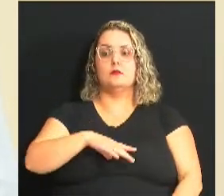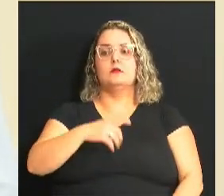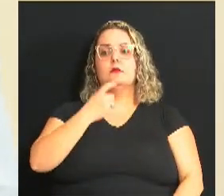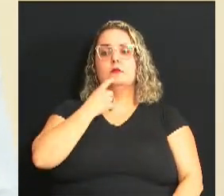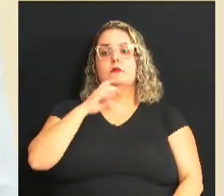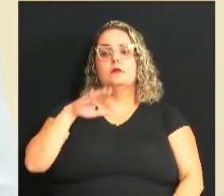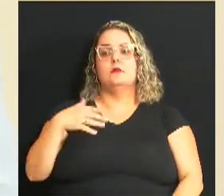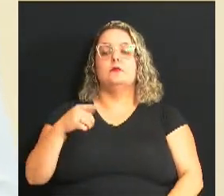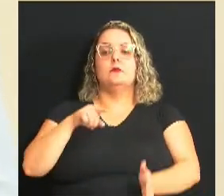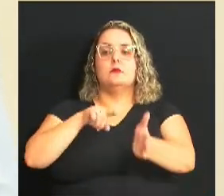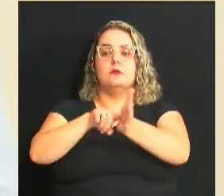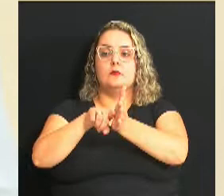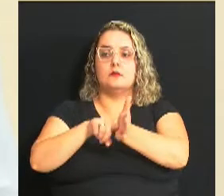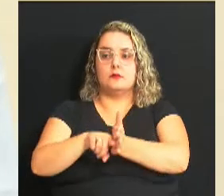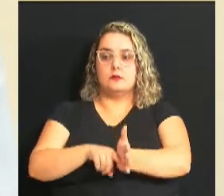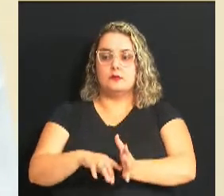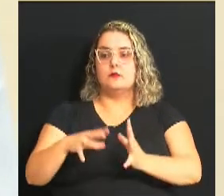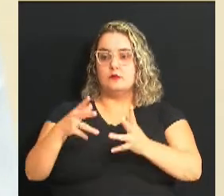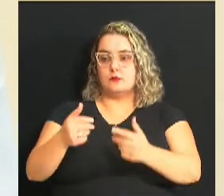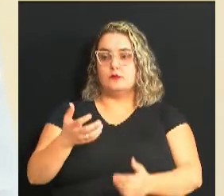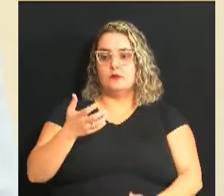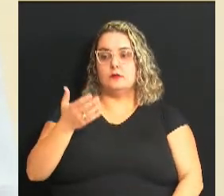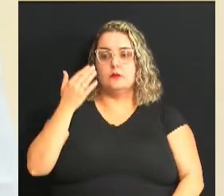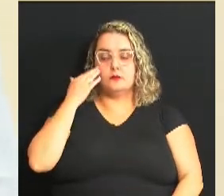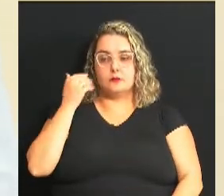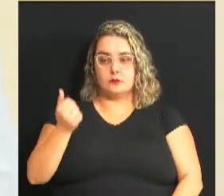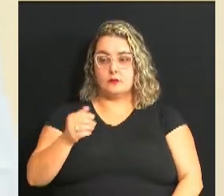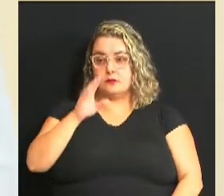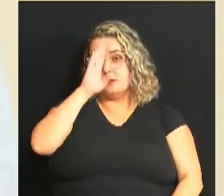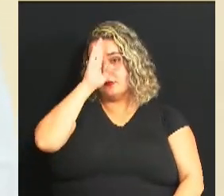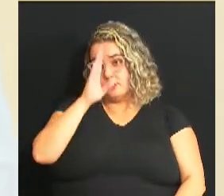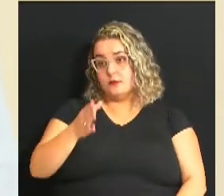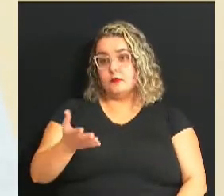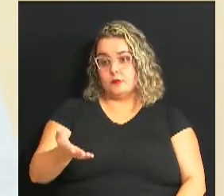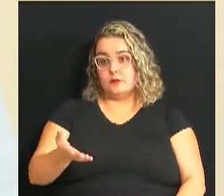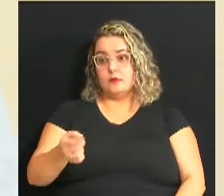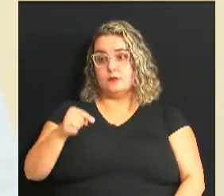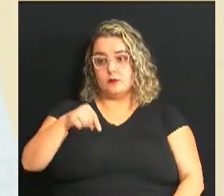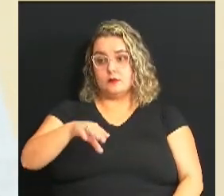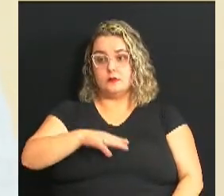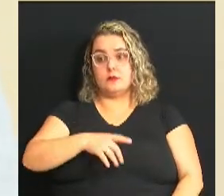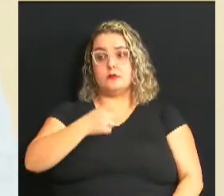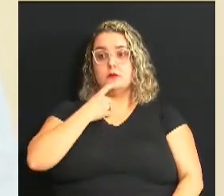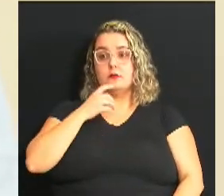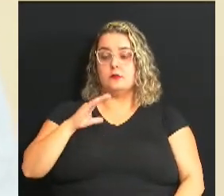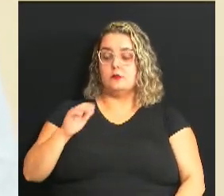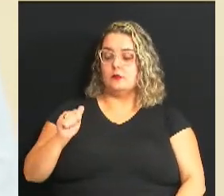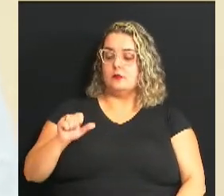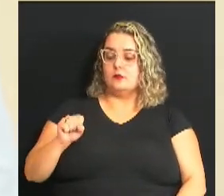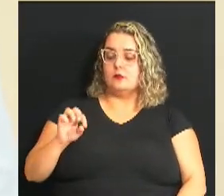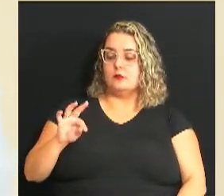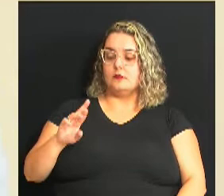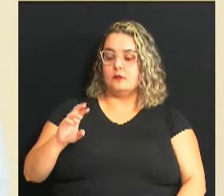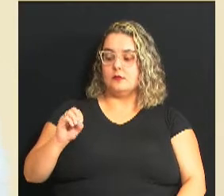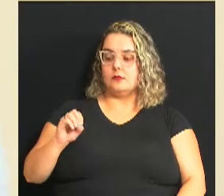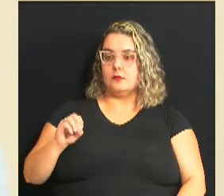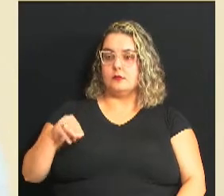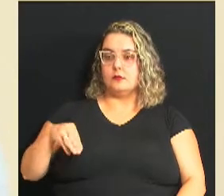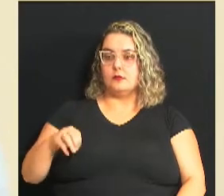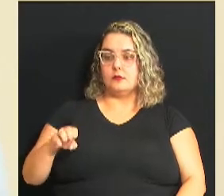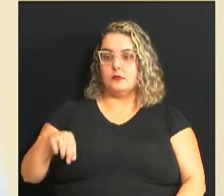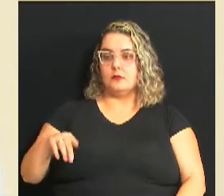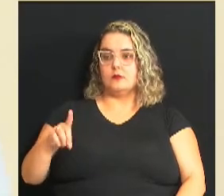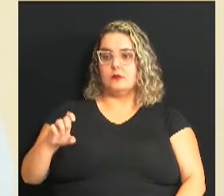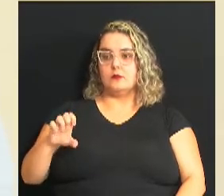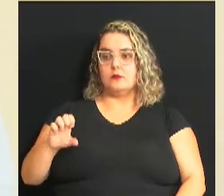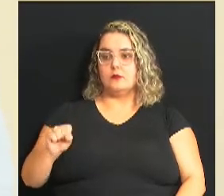sobre teatro, todo mundo está querendo saber do principal, né, do maior, que aqui em Campinas é o Castro Mendes. Então, a gente tem uma ocupação